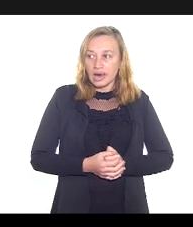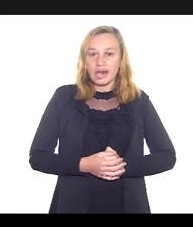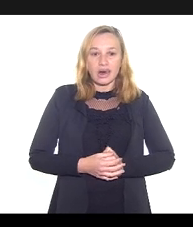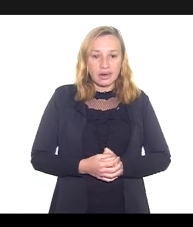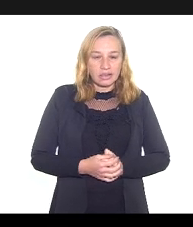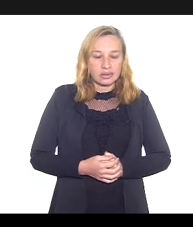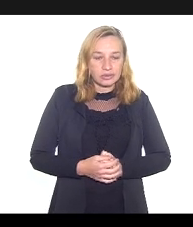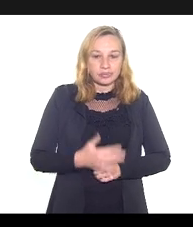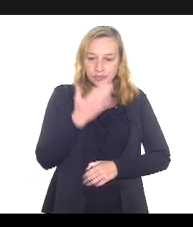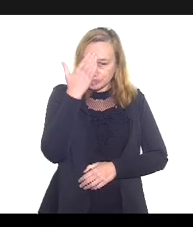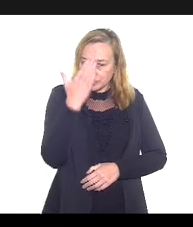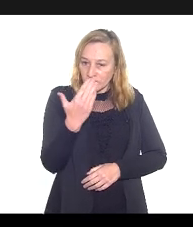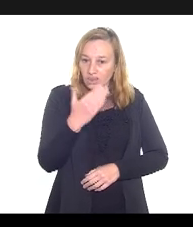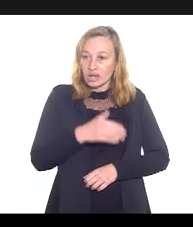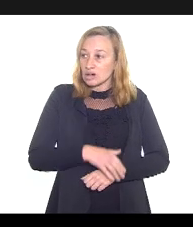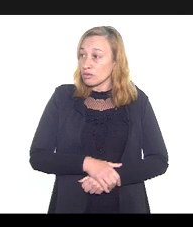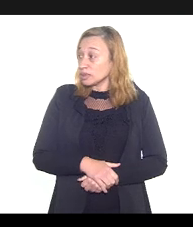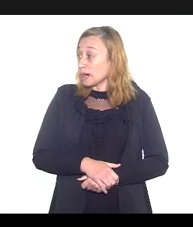Muito obrigado.